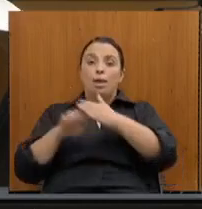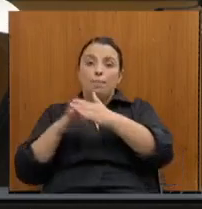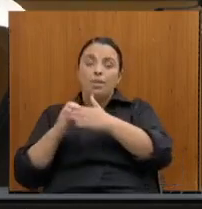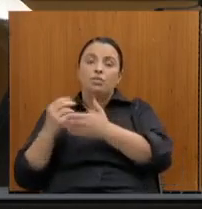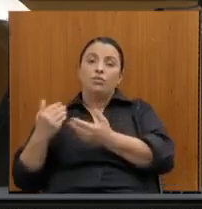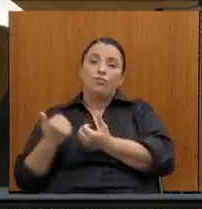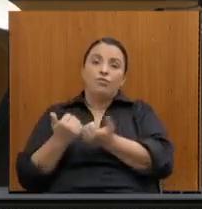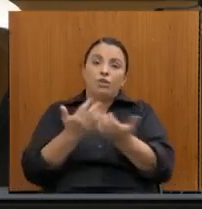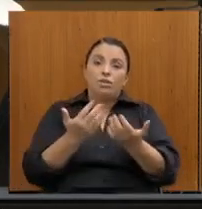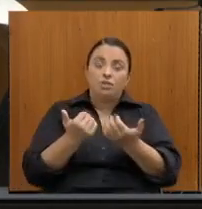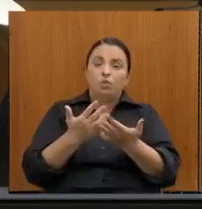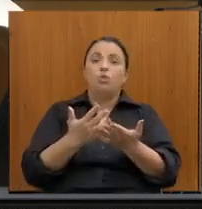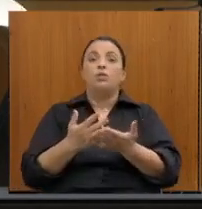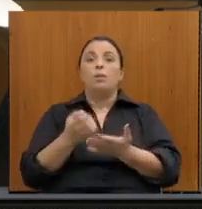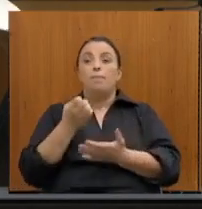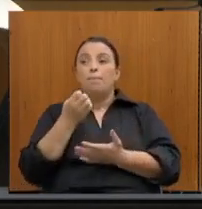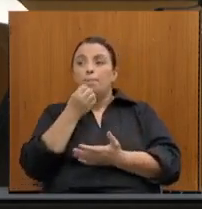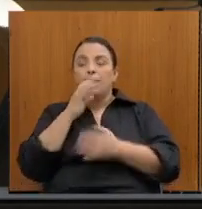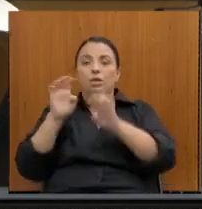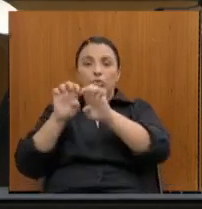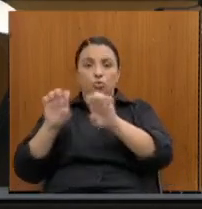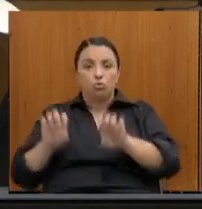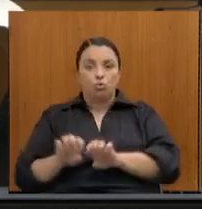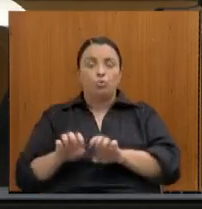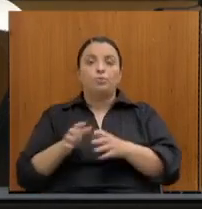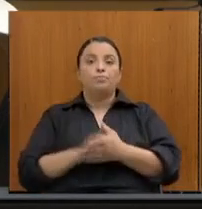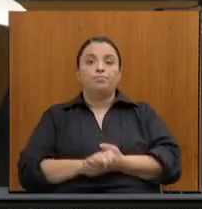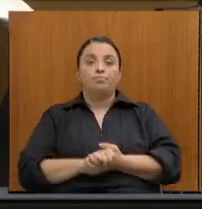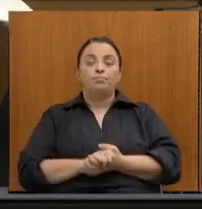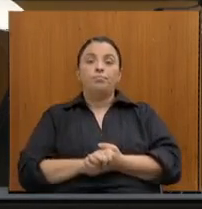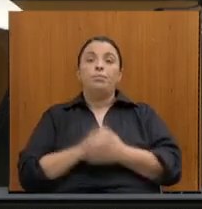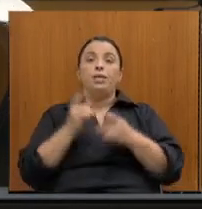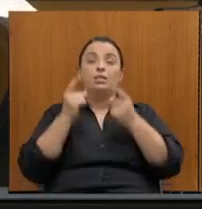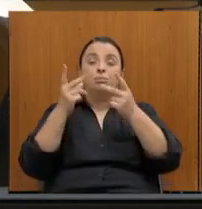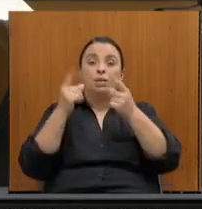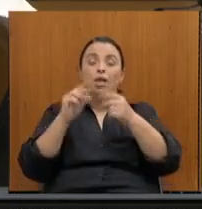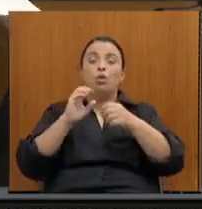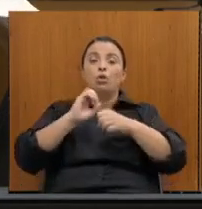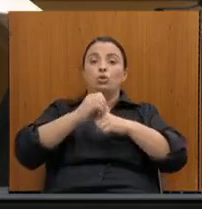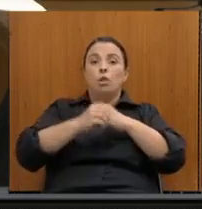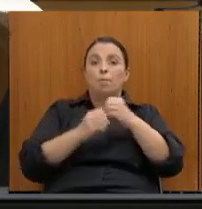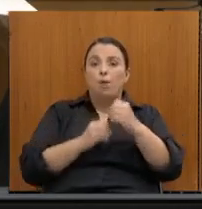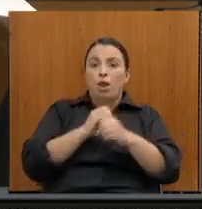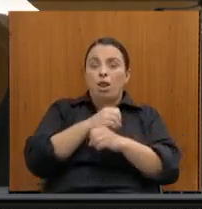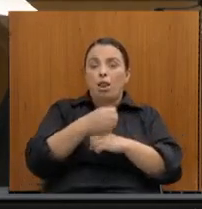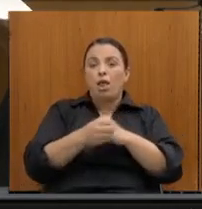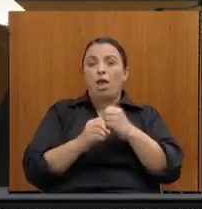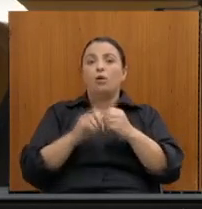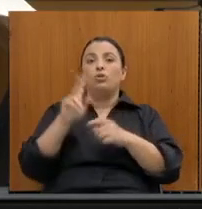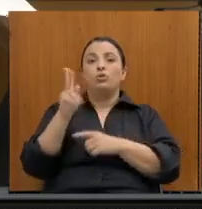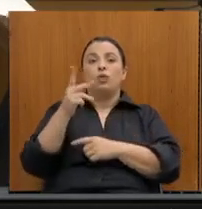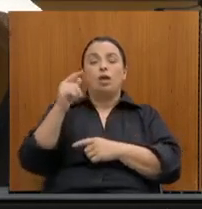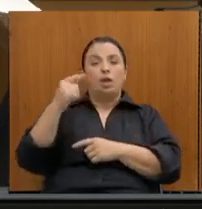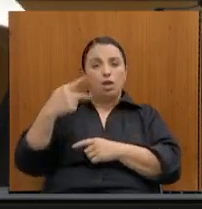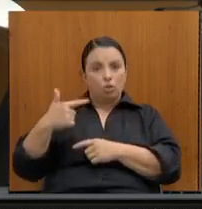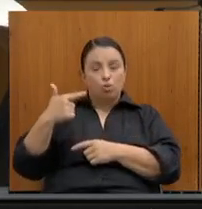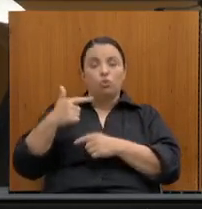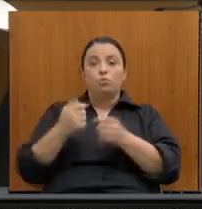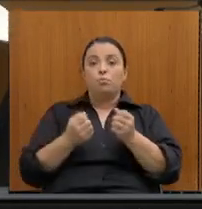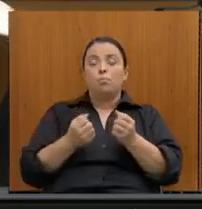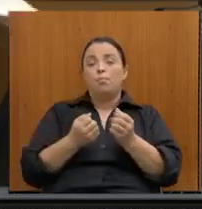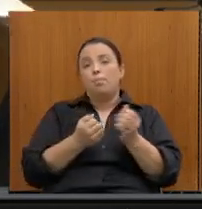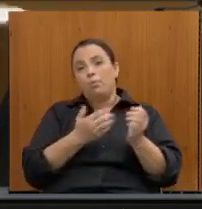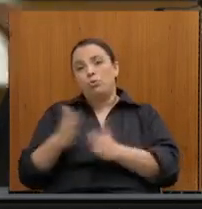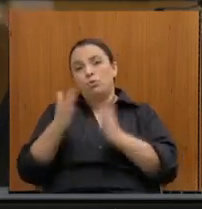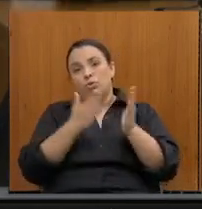exportação da cômoda molécula de hidrogénio produzido a partir de excedentes energéticos renováveis com